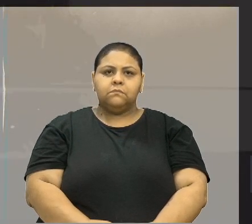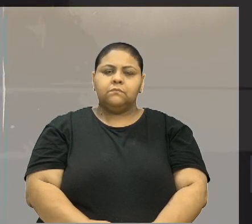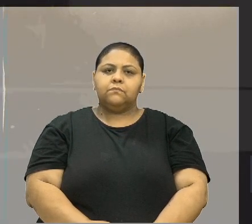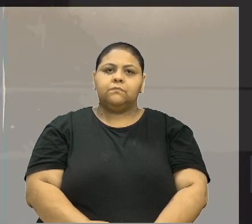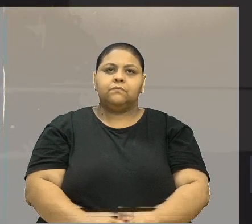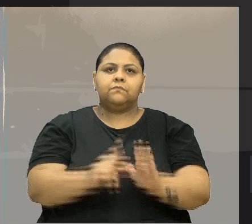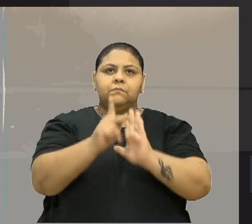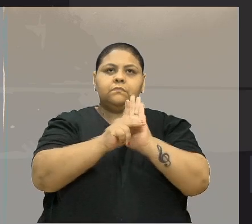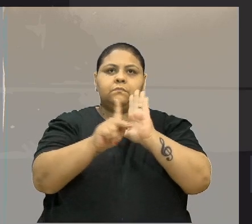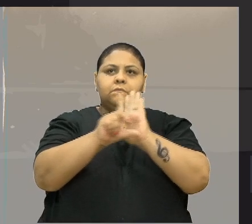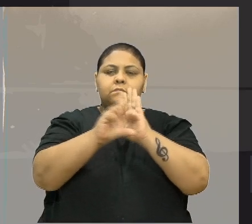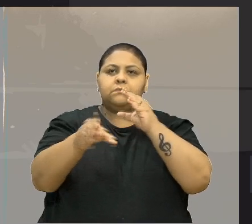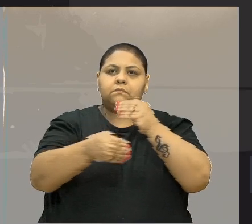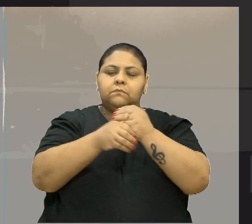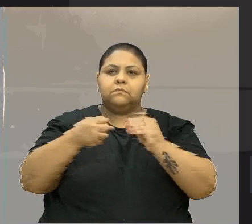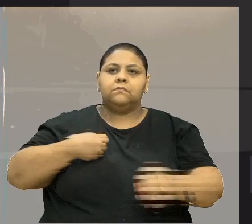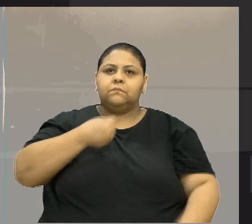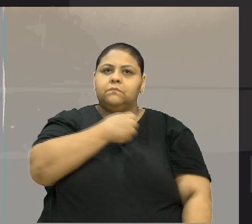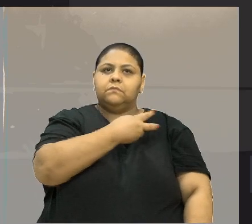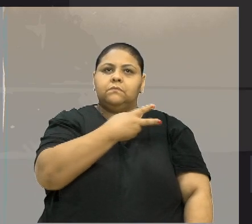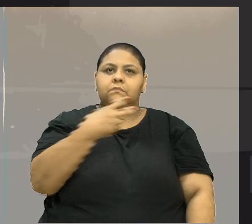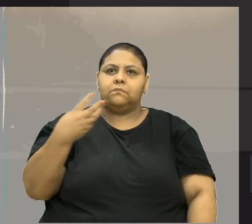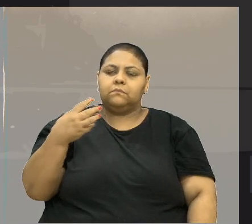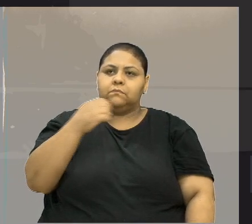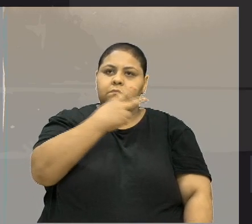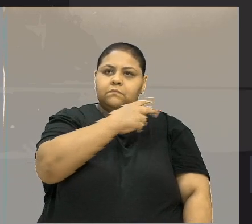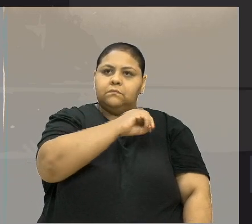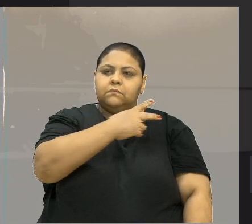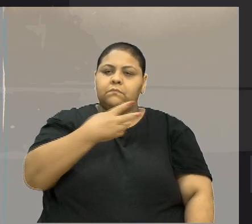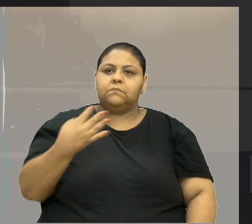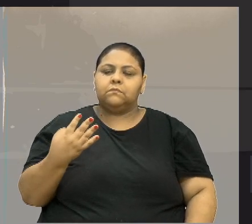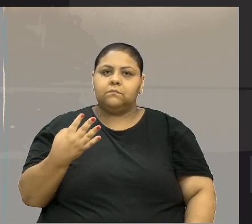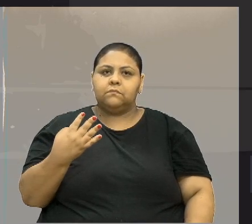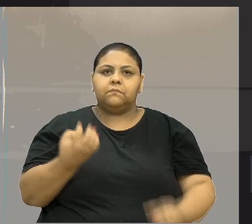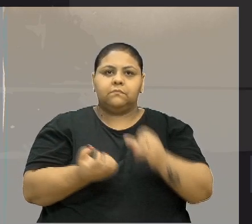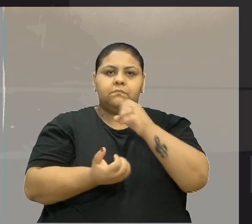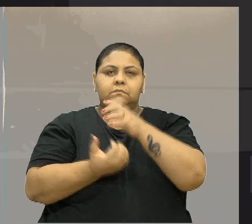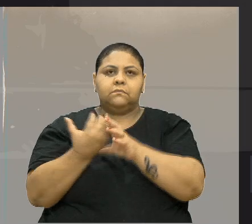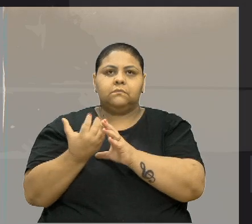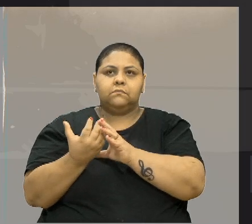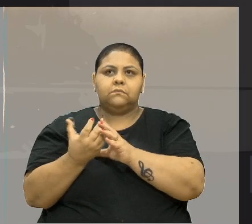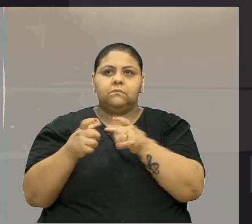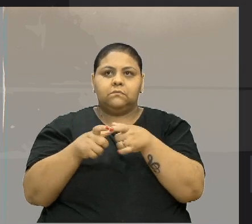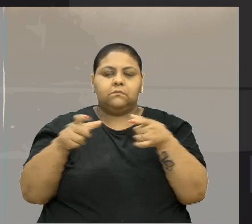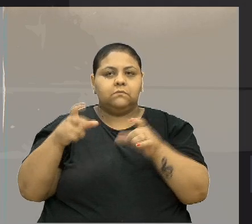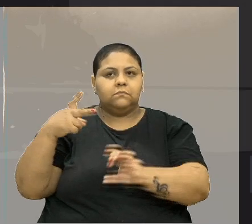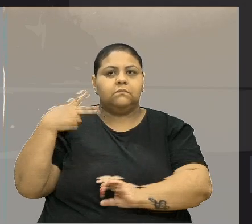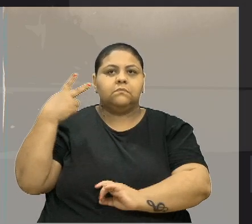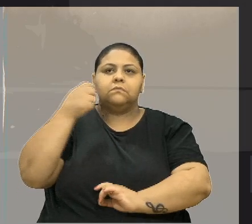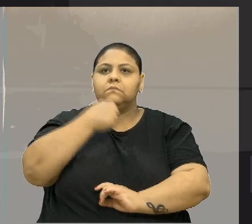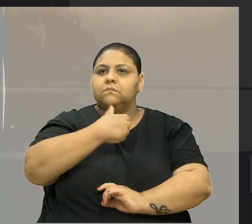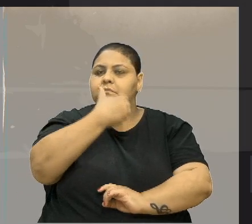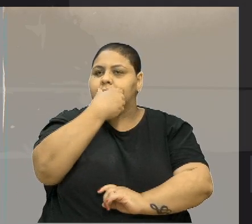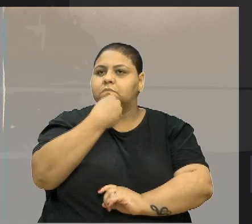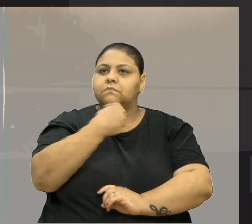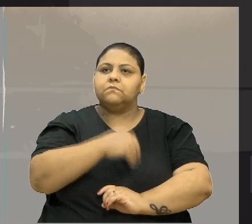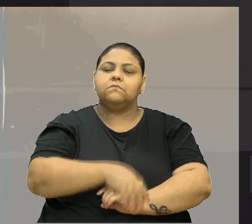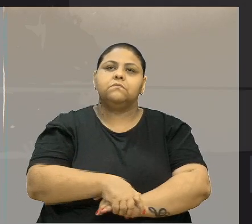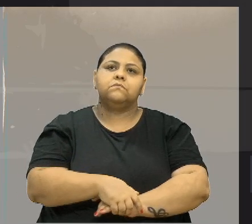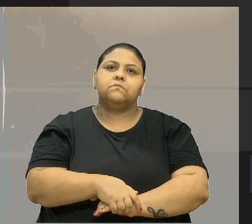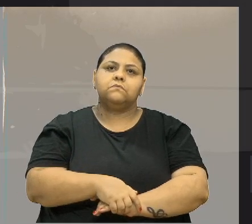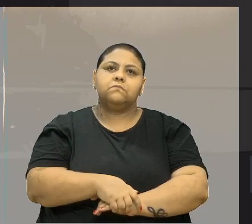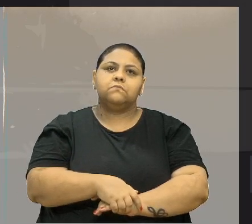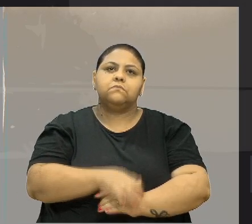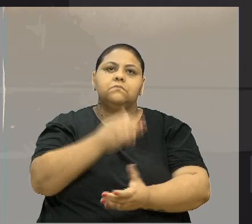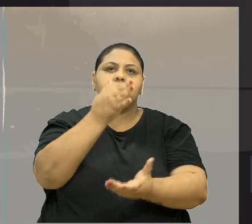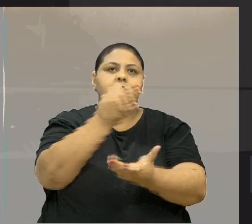O projeto de lei complementar número 23/2024 foi aprovado por unanimidade das vereadoras e vereadores,